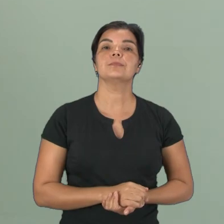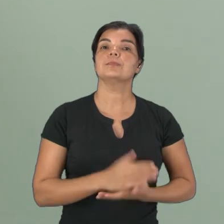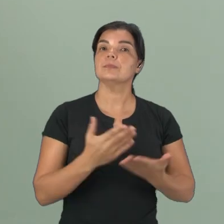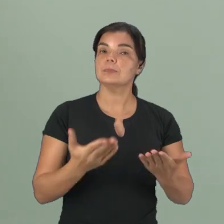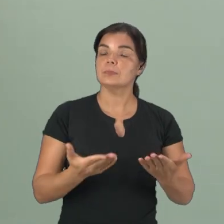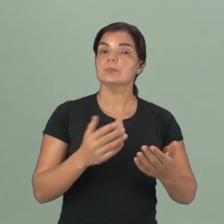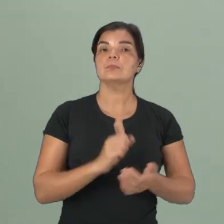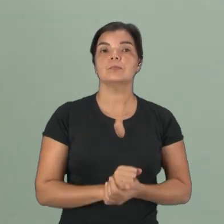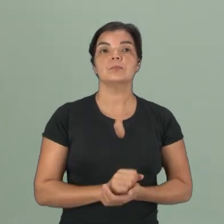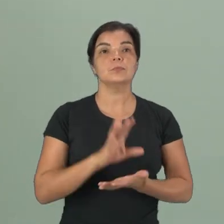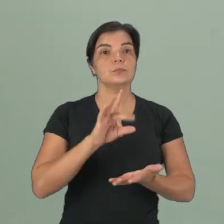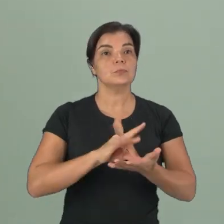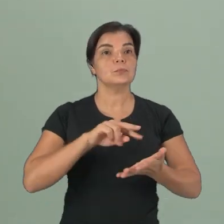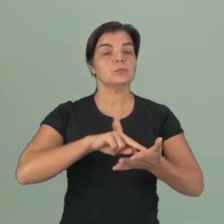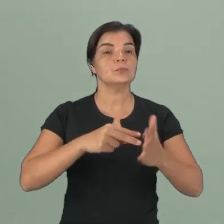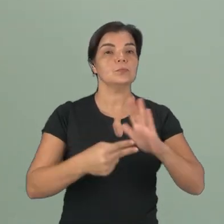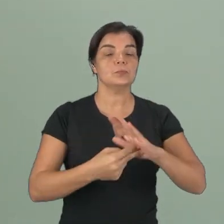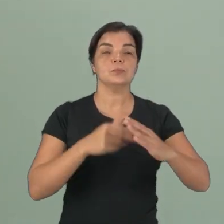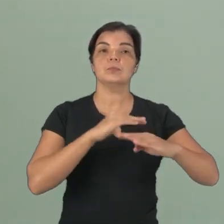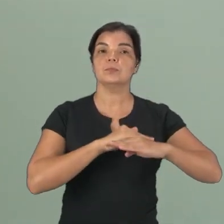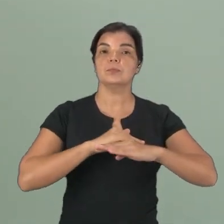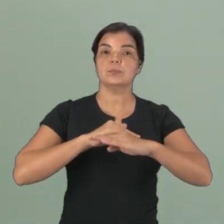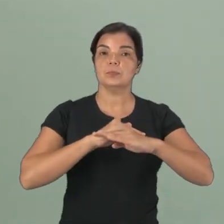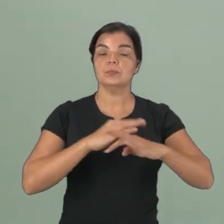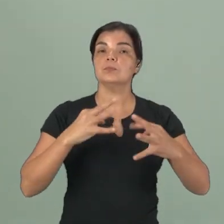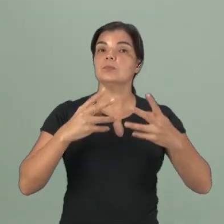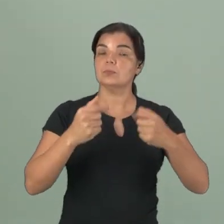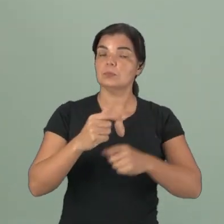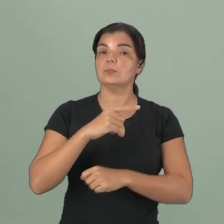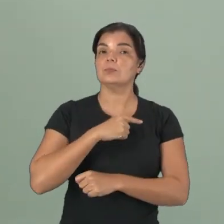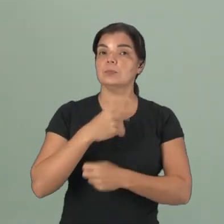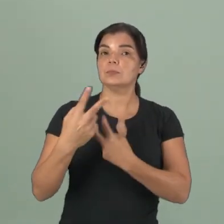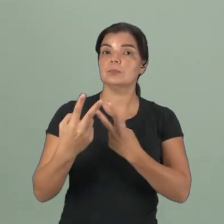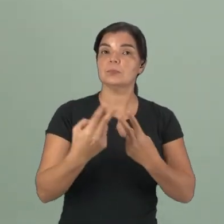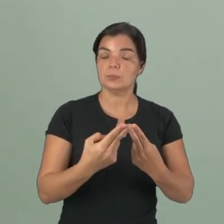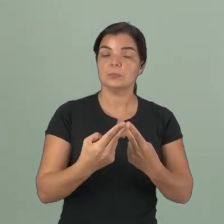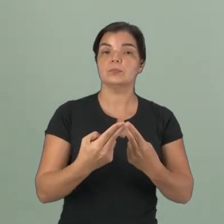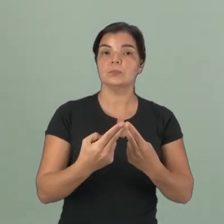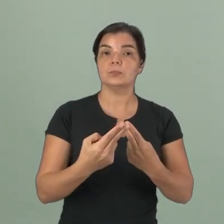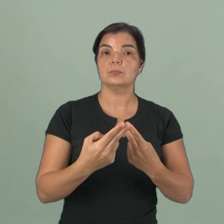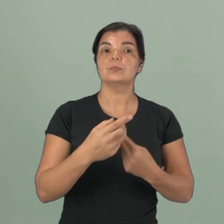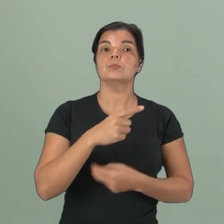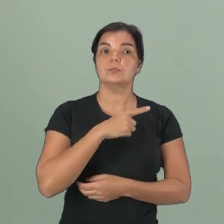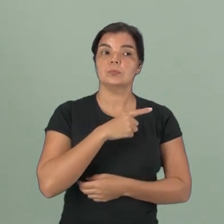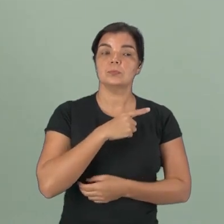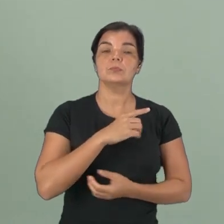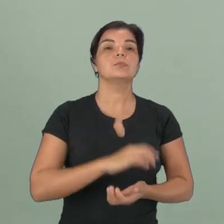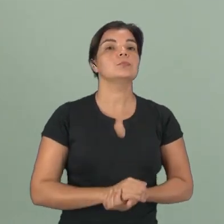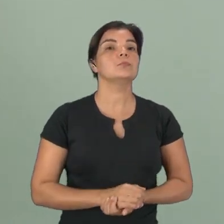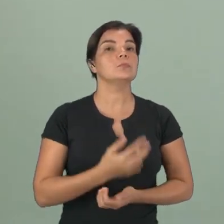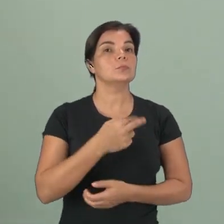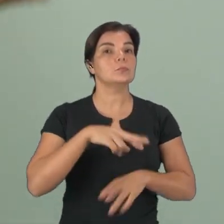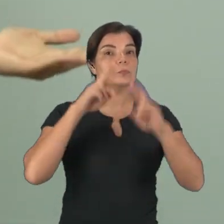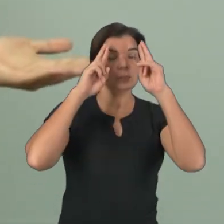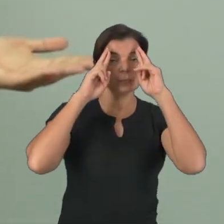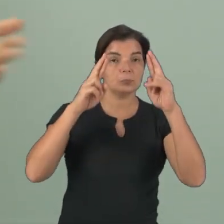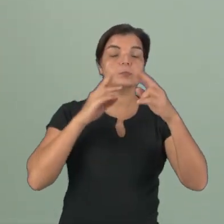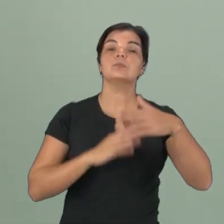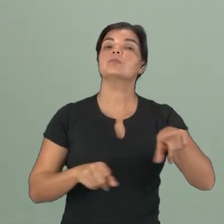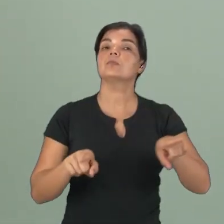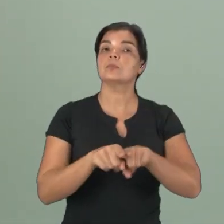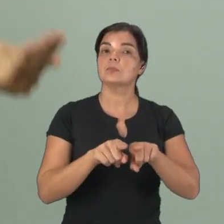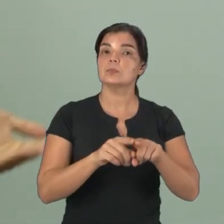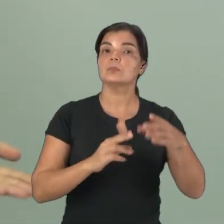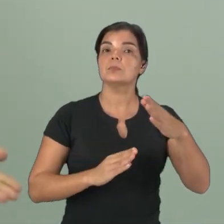Então, é esse o real significado da palavra igualdade, quando todos têm as mesmas condições, respeitando as suas